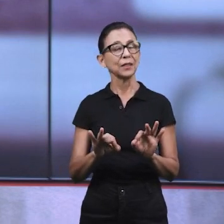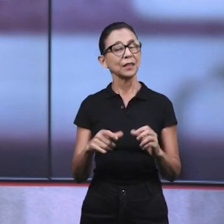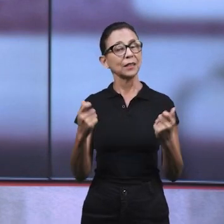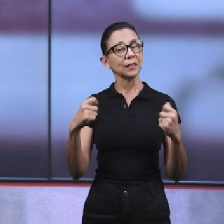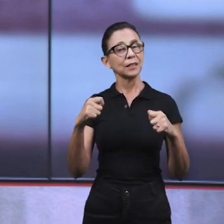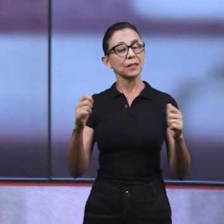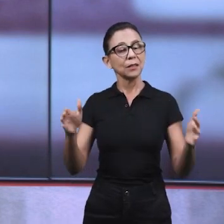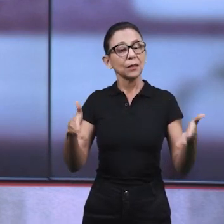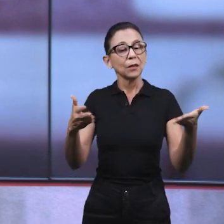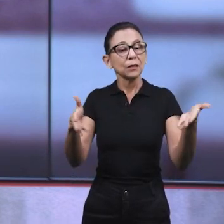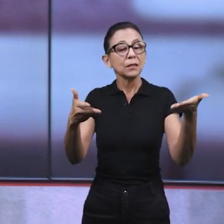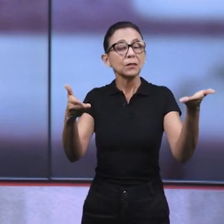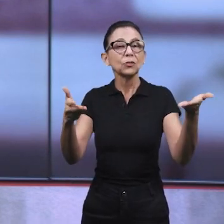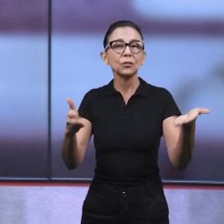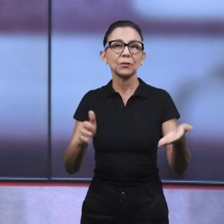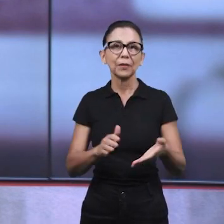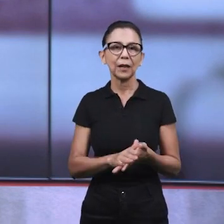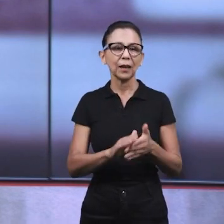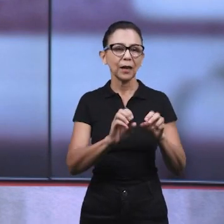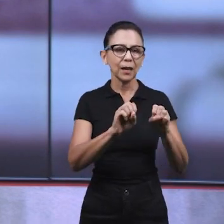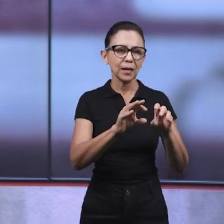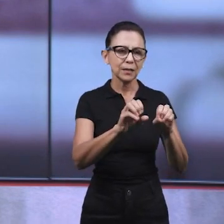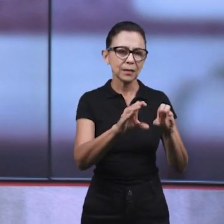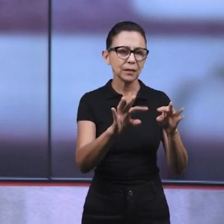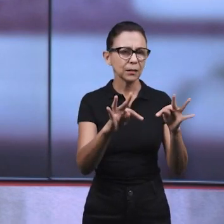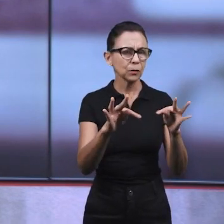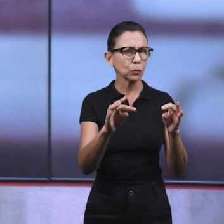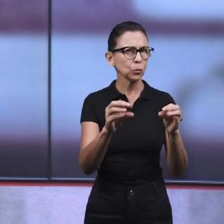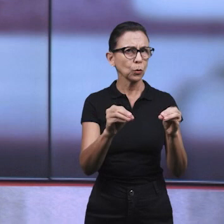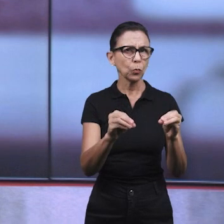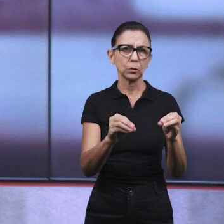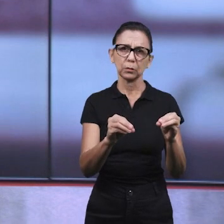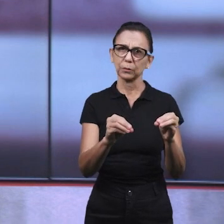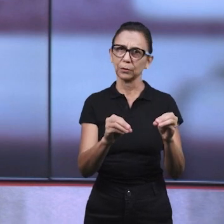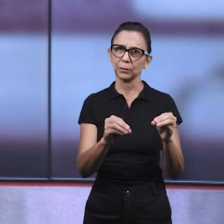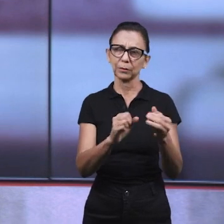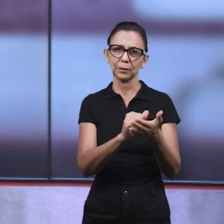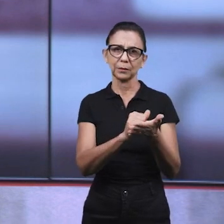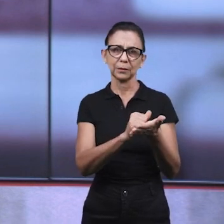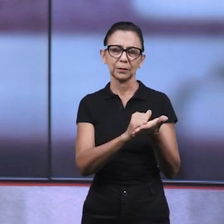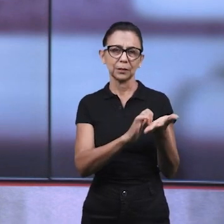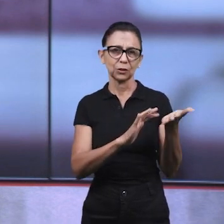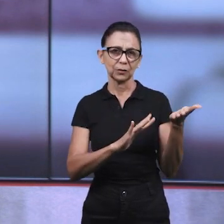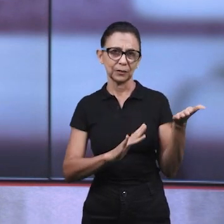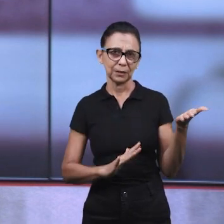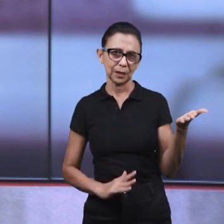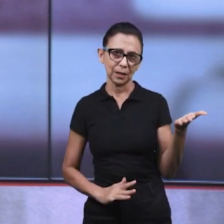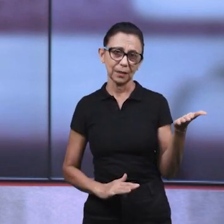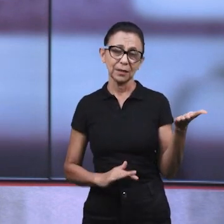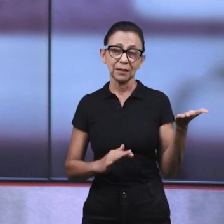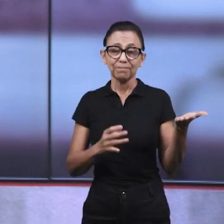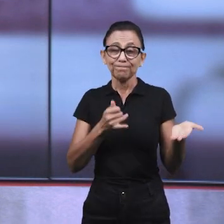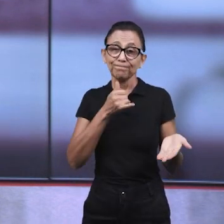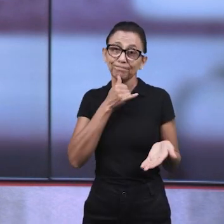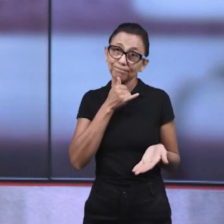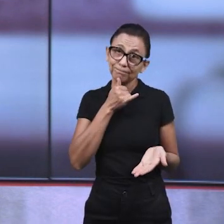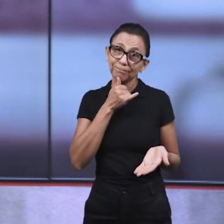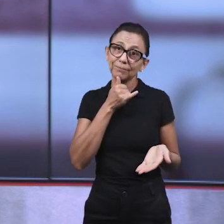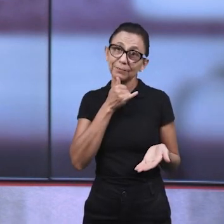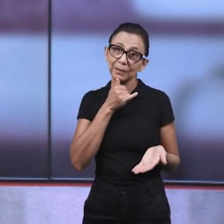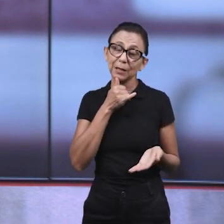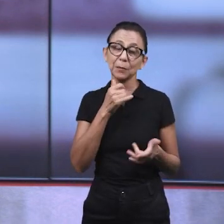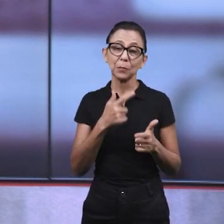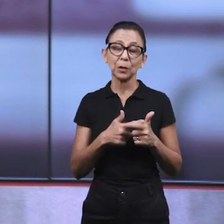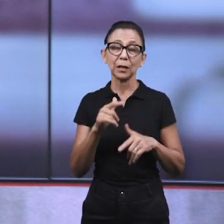e despertar uma ação positiva em todas as suas atividades. Infelizmente, no dia a dia, muitos pais